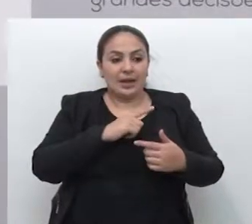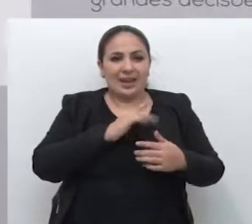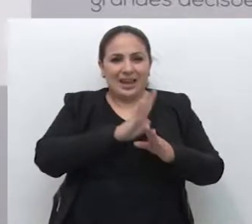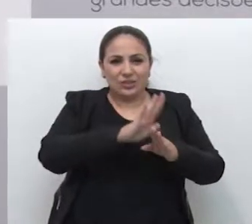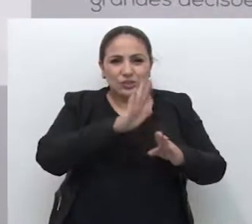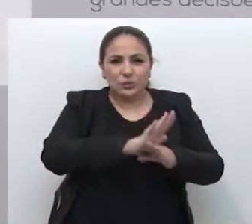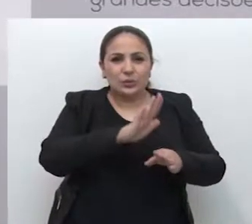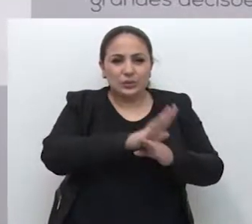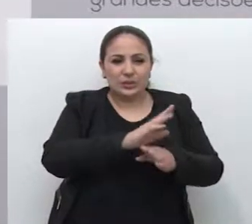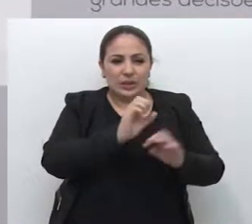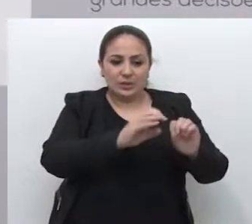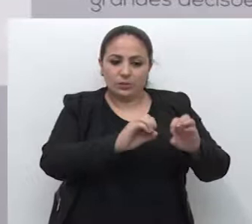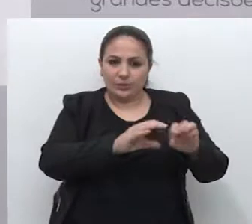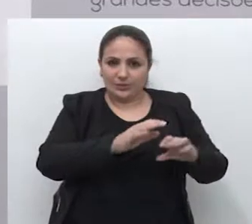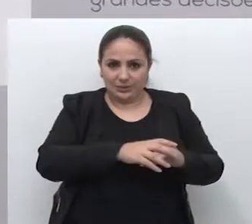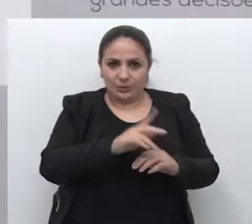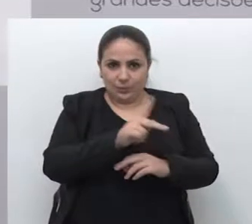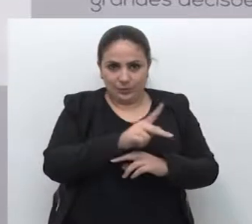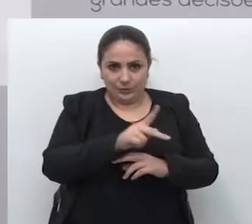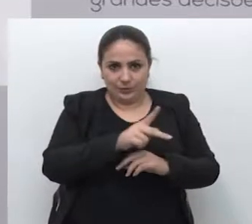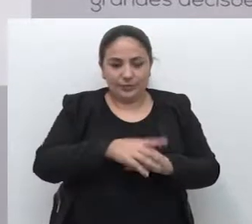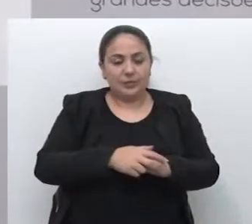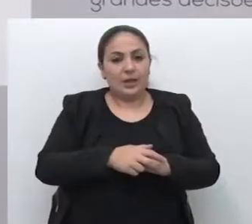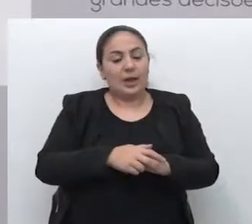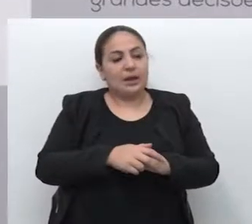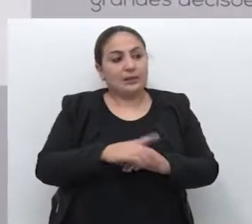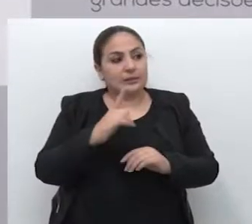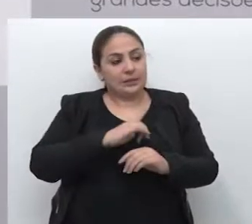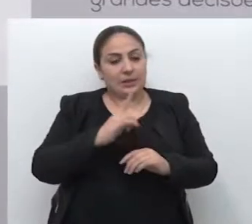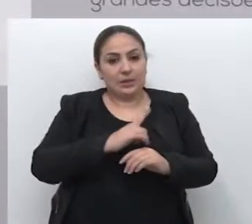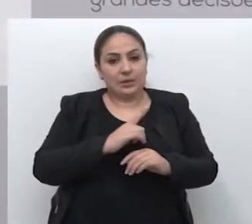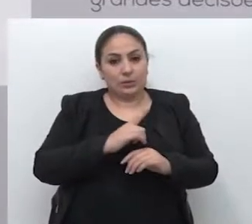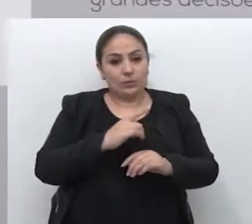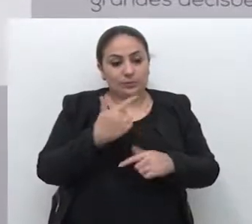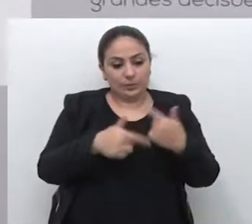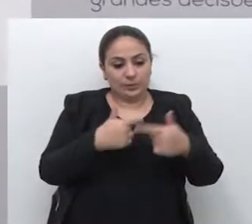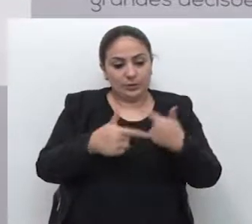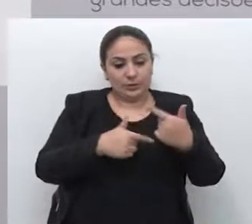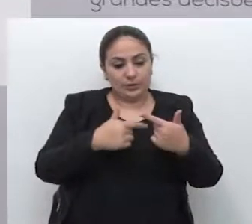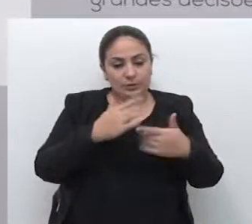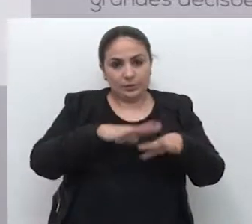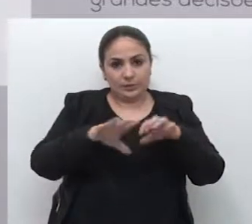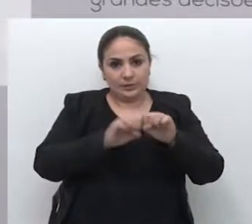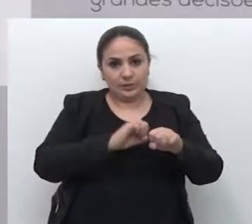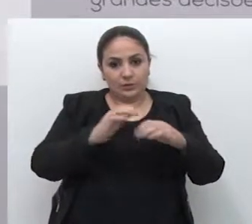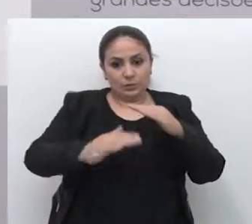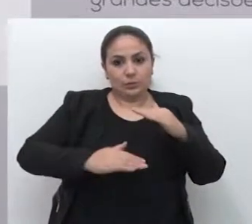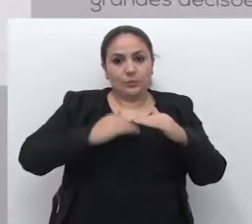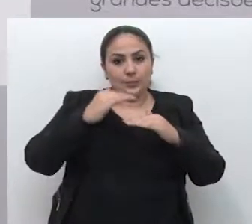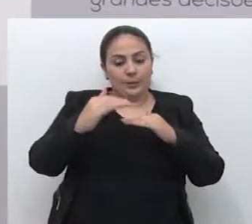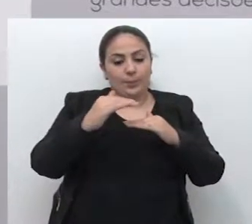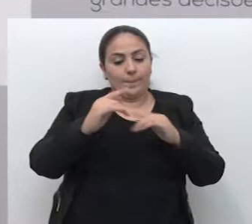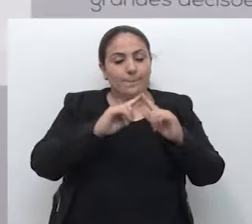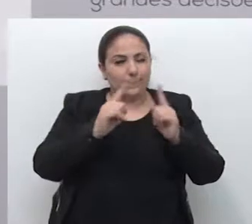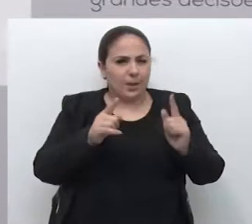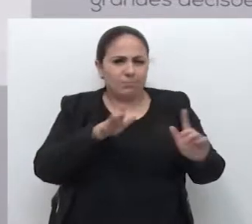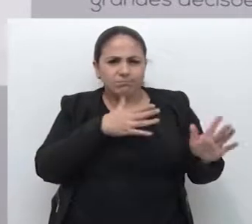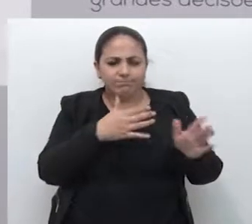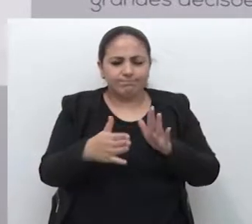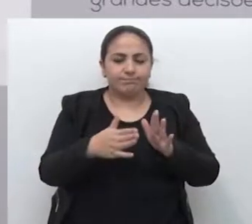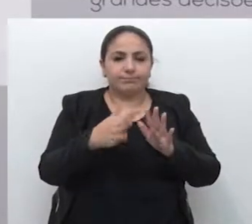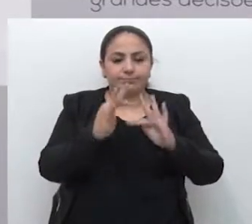assistente em educação. O assistente de educação, normalmente, é um servidor com formação superior e que, às